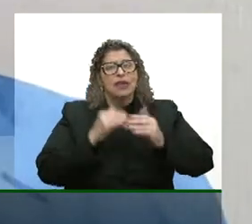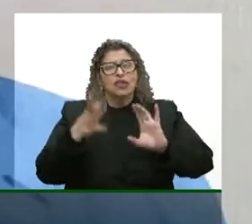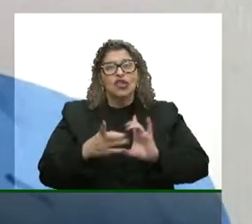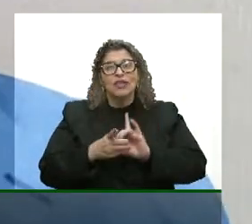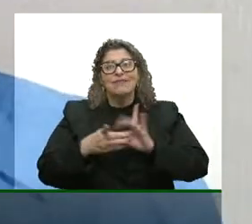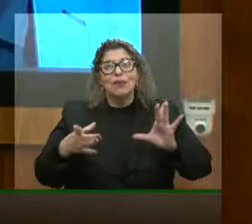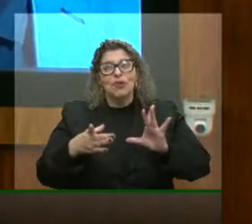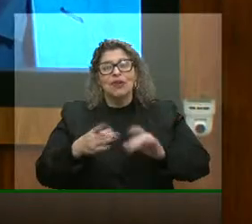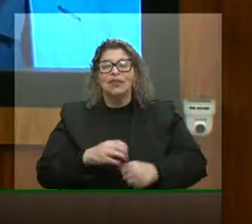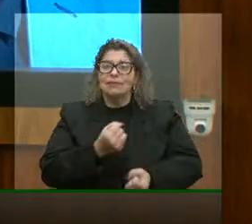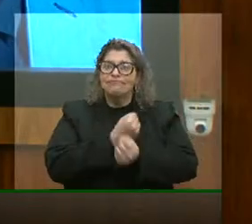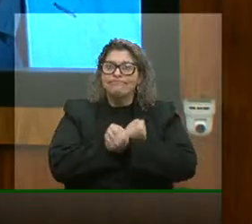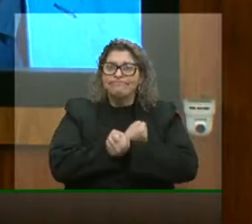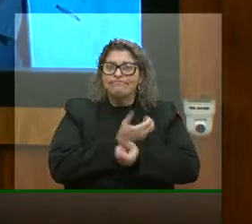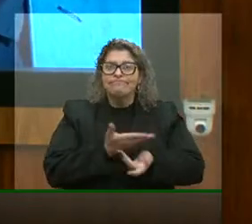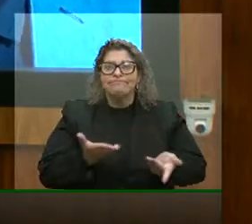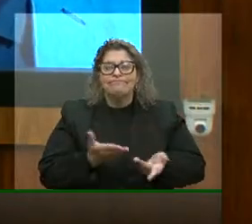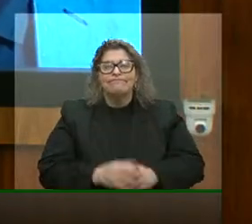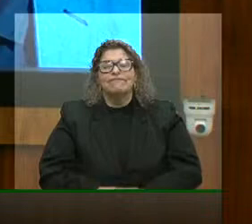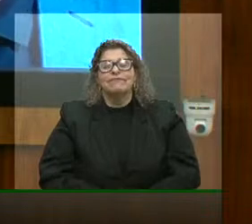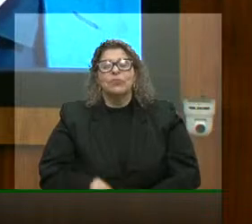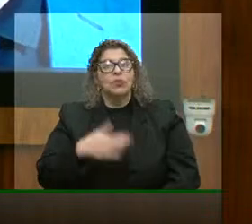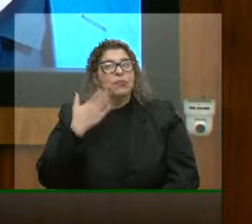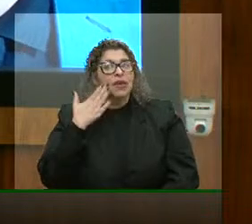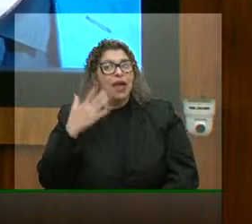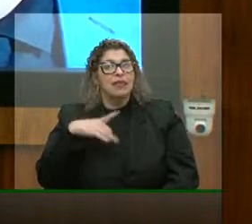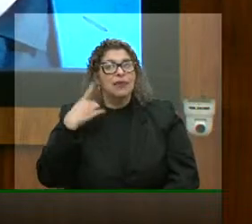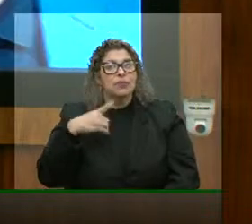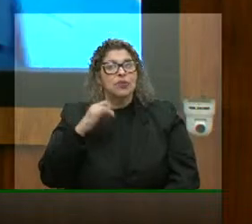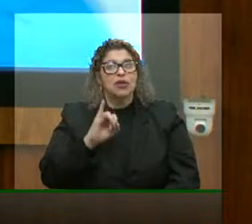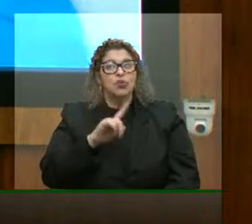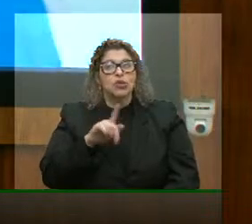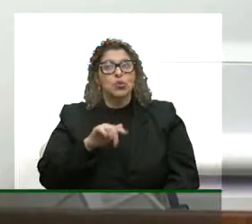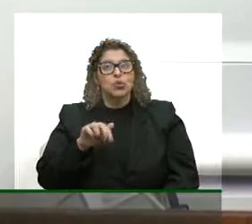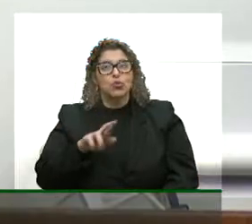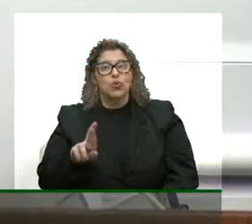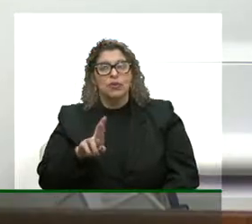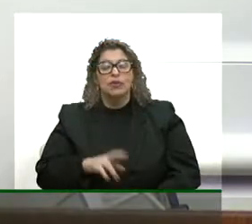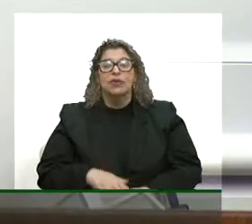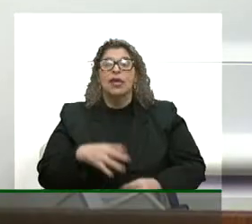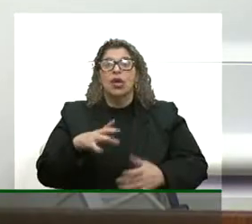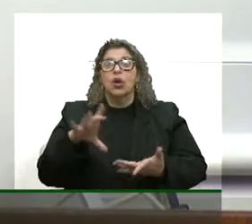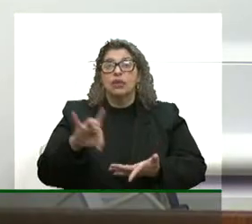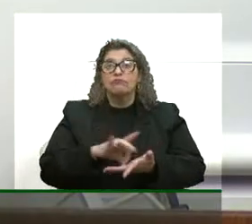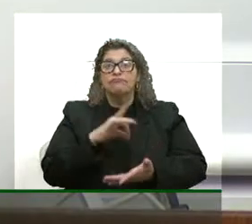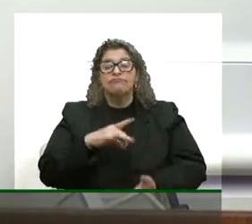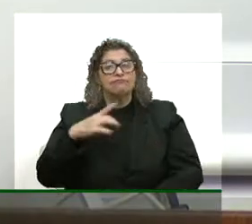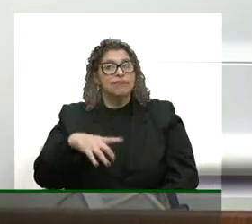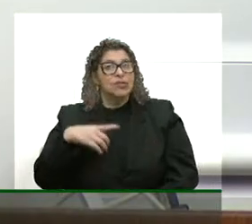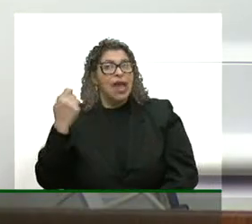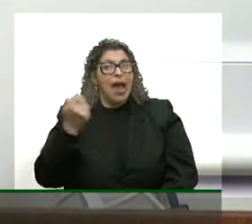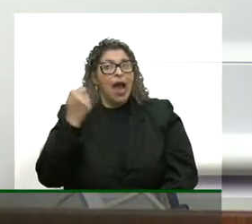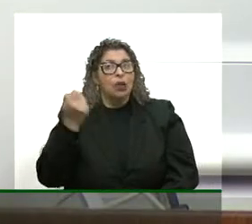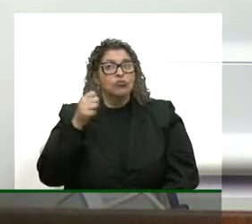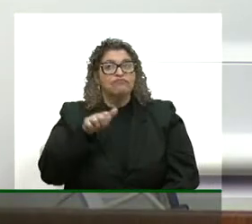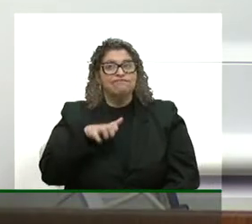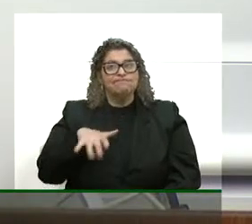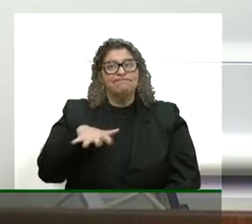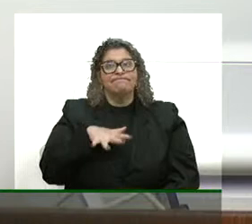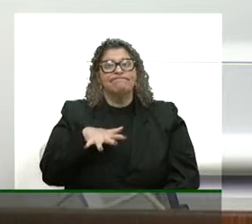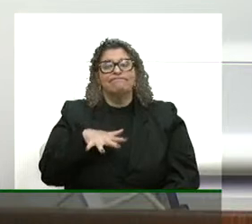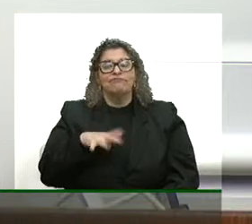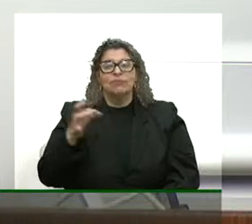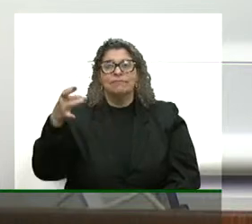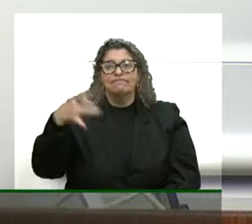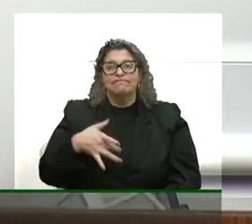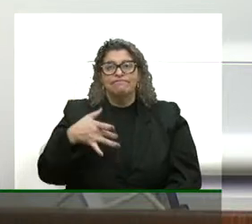Um grande abraço. Ok, deputado Issur Kock fez sua manifestação, agora inscrito o deputado Gaúcho da Geral.